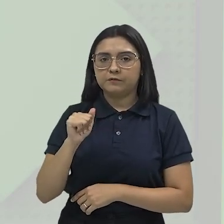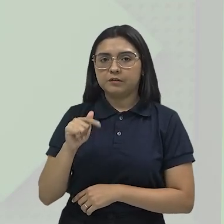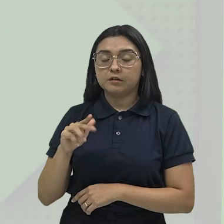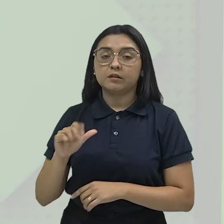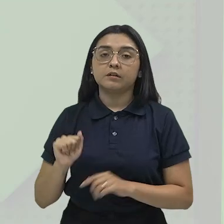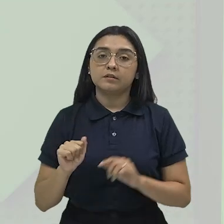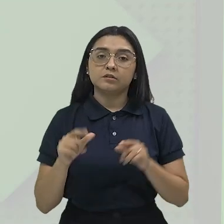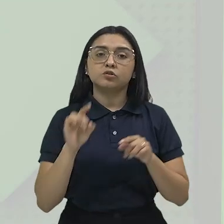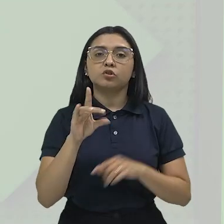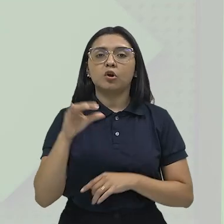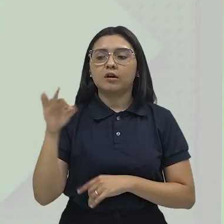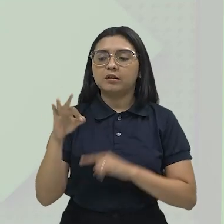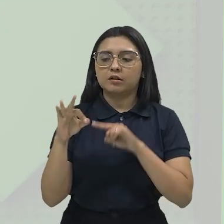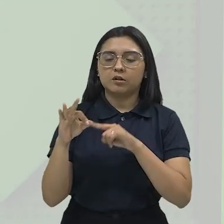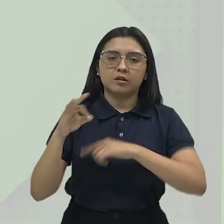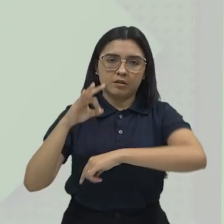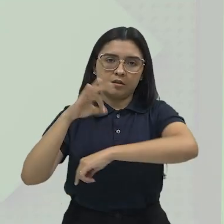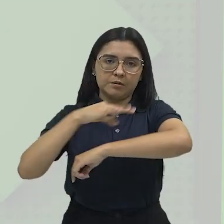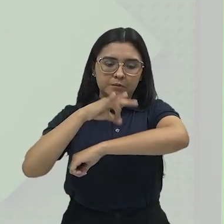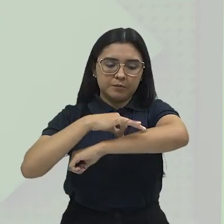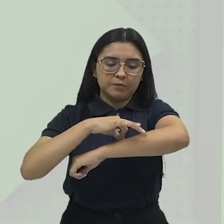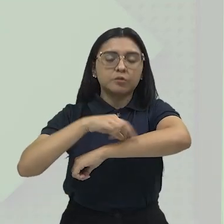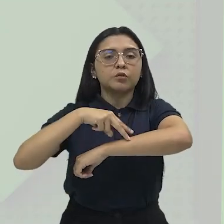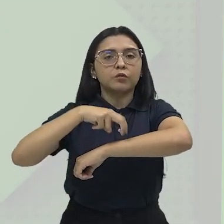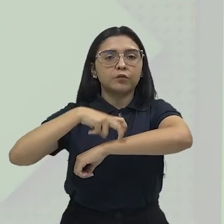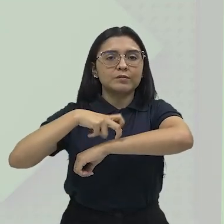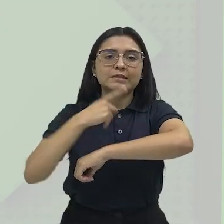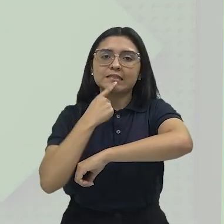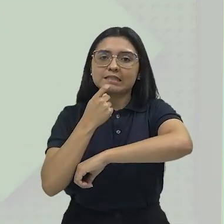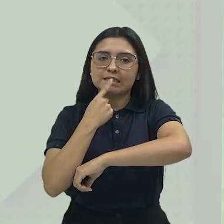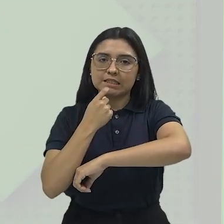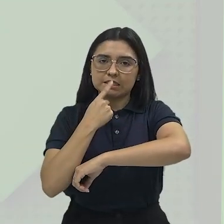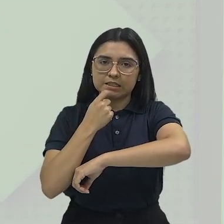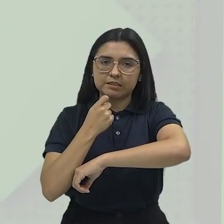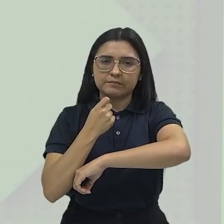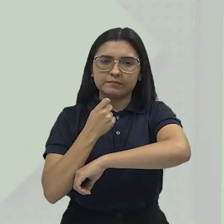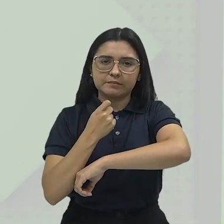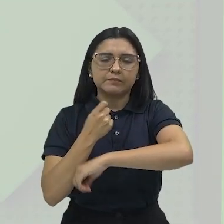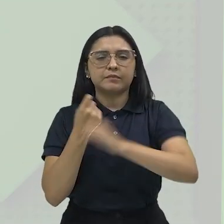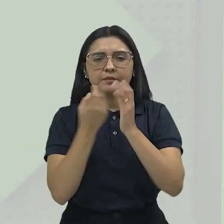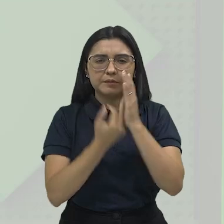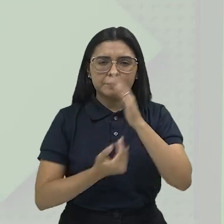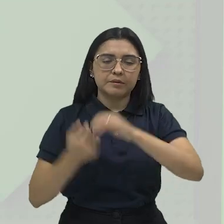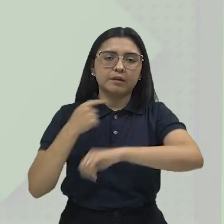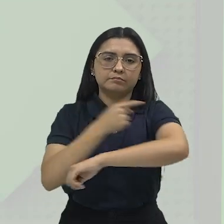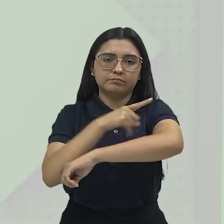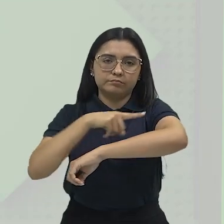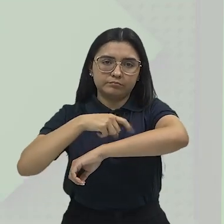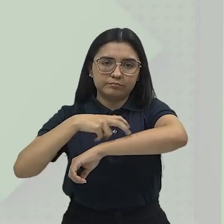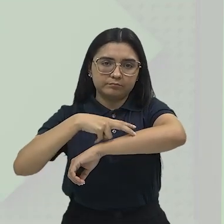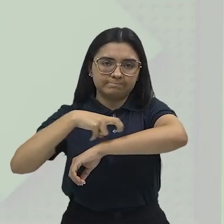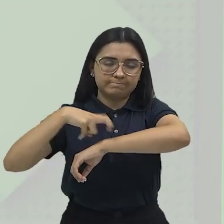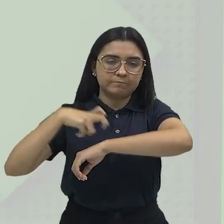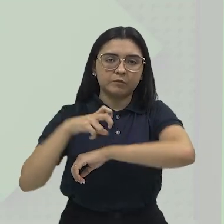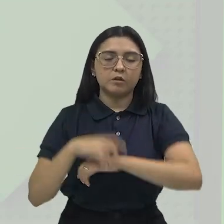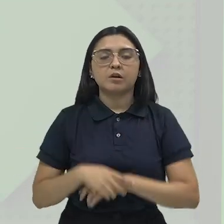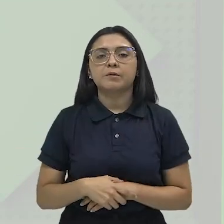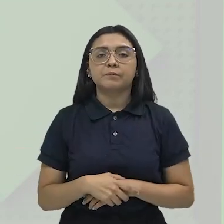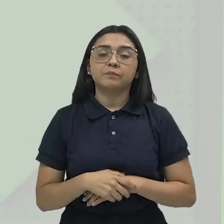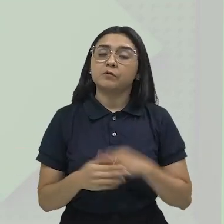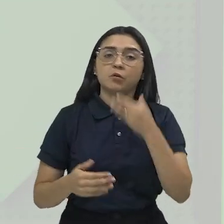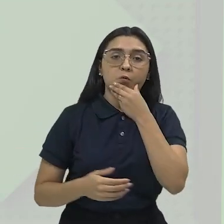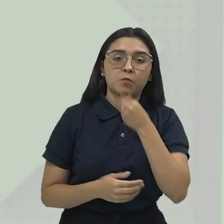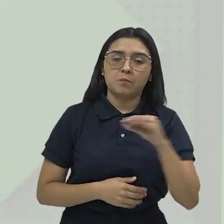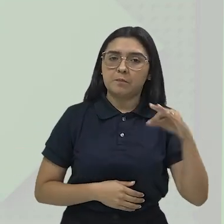se alimenta de sangue, o macho não. Então, quando a gente tem essa relação, quando a gente tem